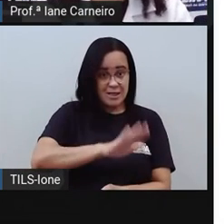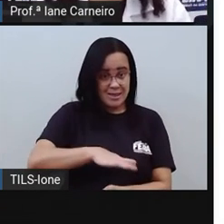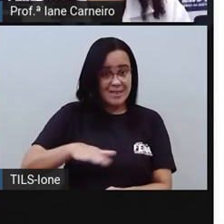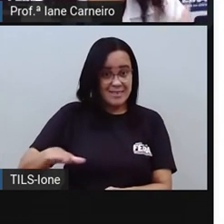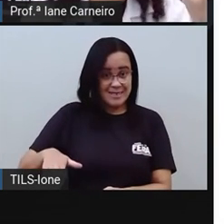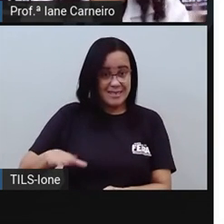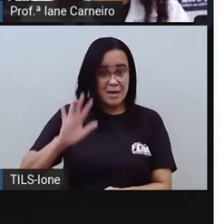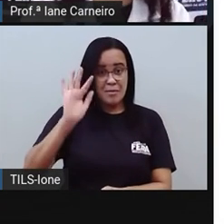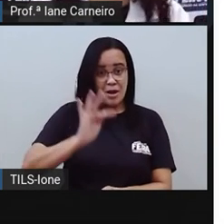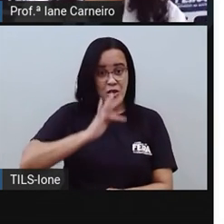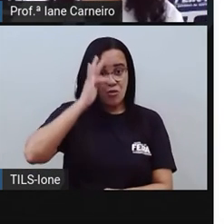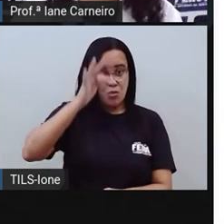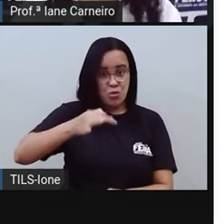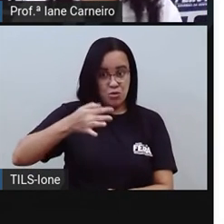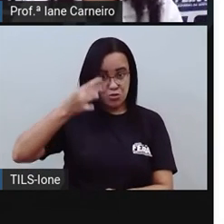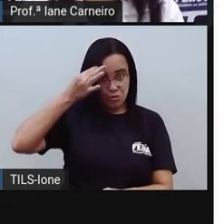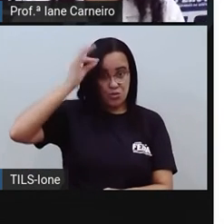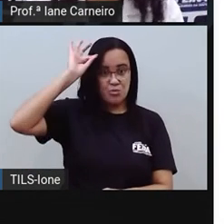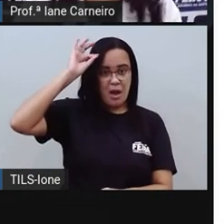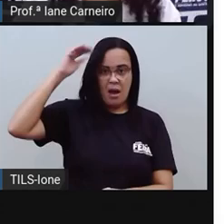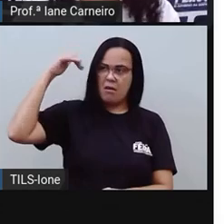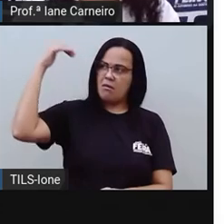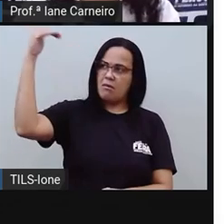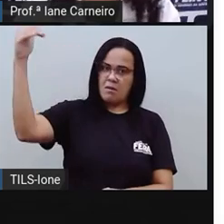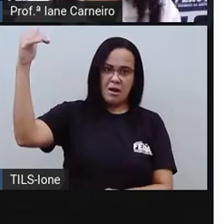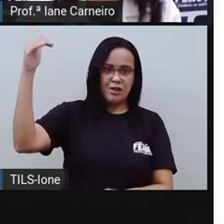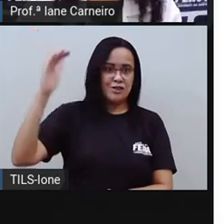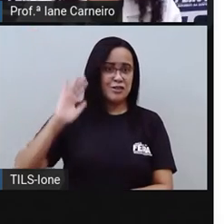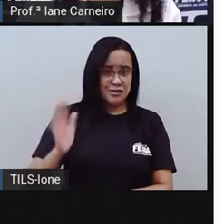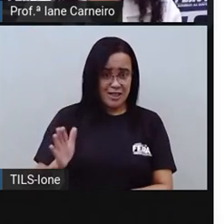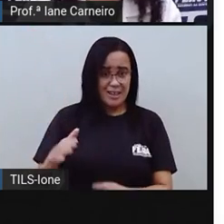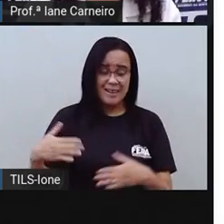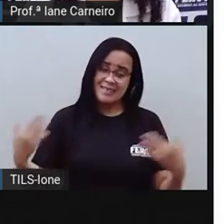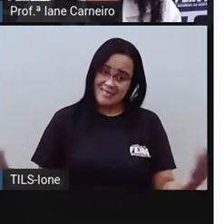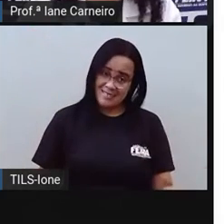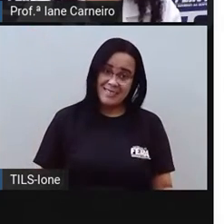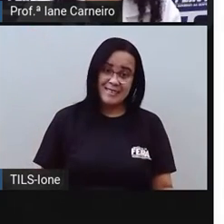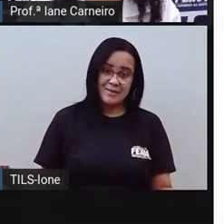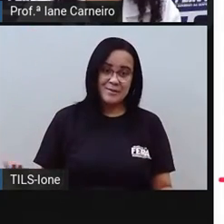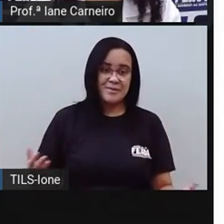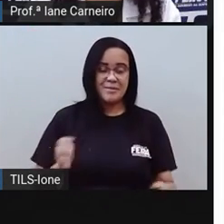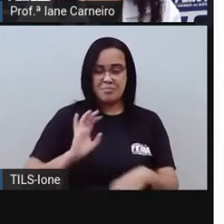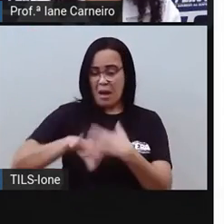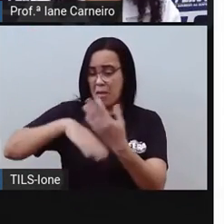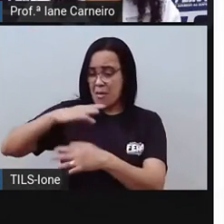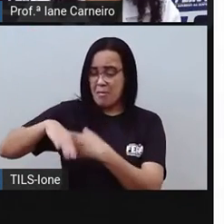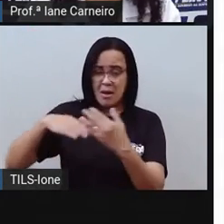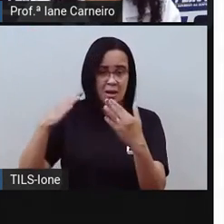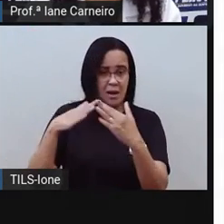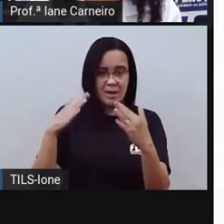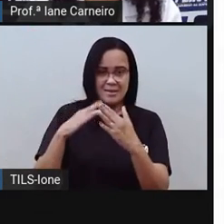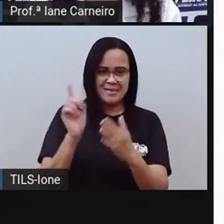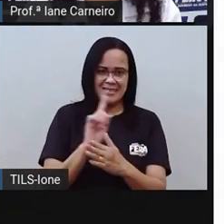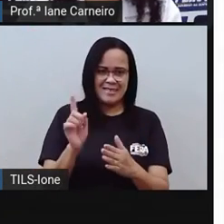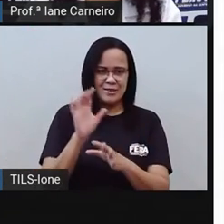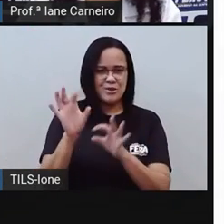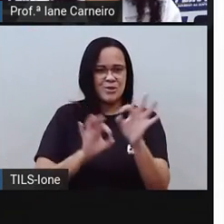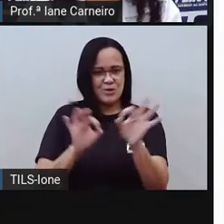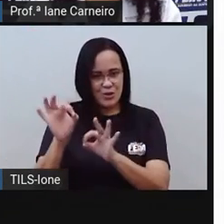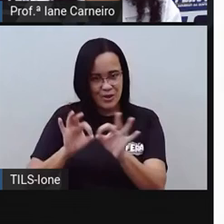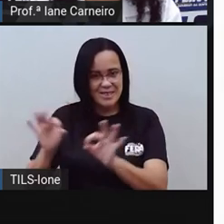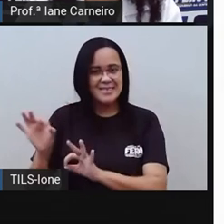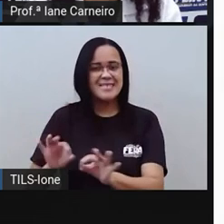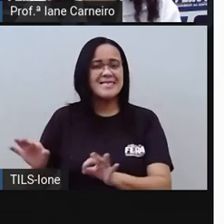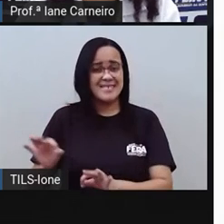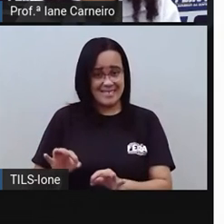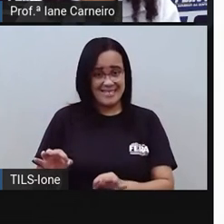como limpar, como organizar as coisas, né? Então, não deixa tudo aí para os adultos de sua casa, não, tá joia? Outra coisa